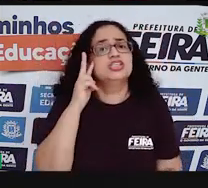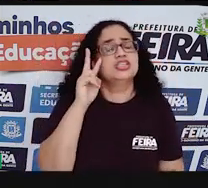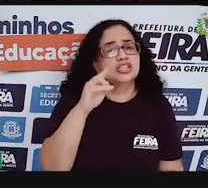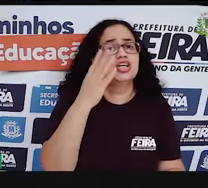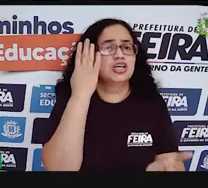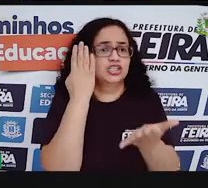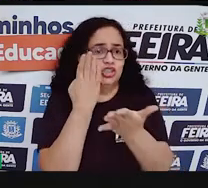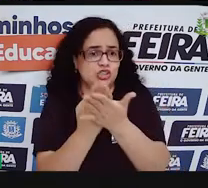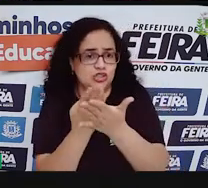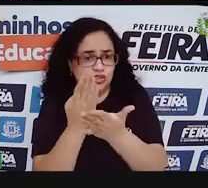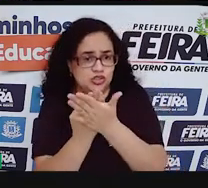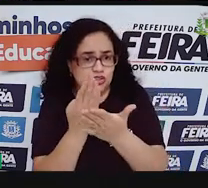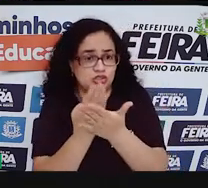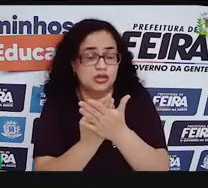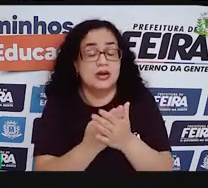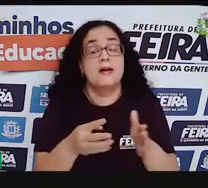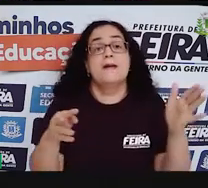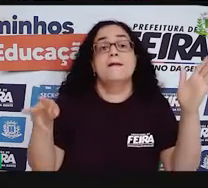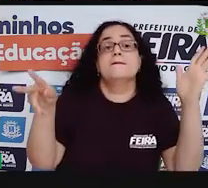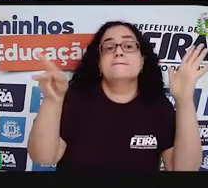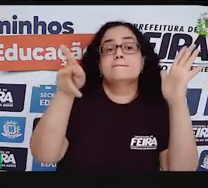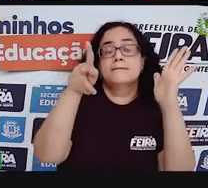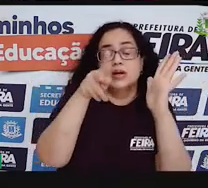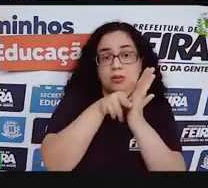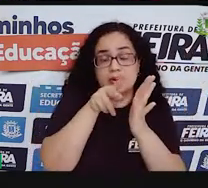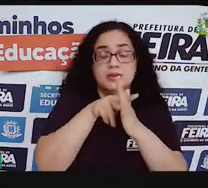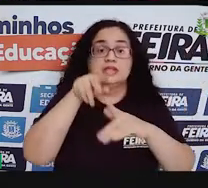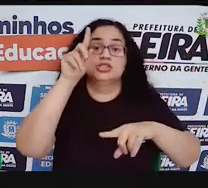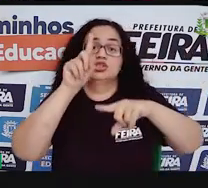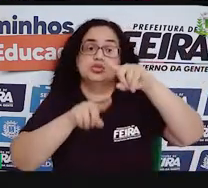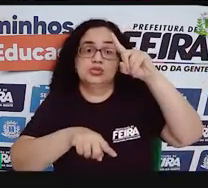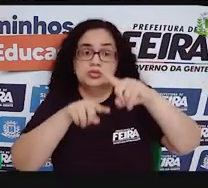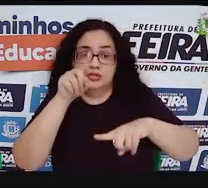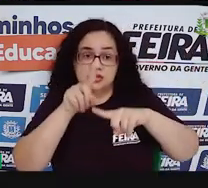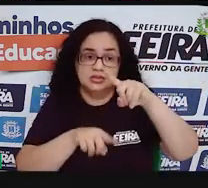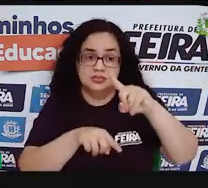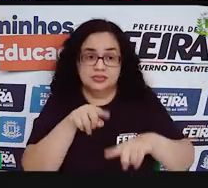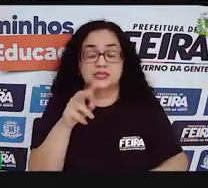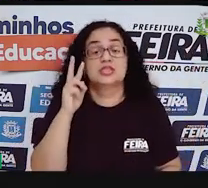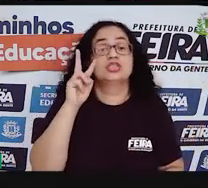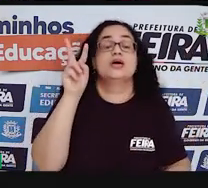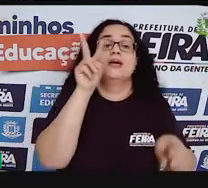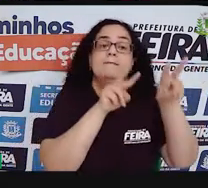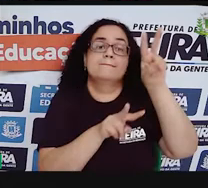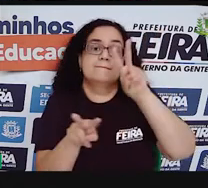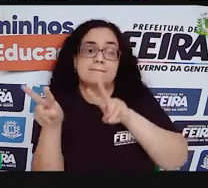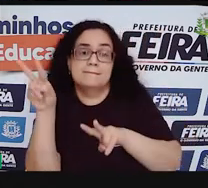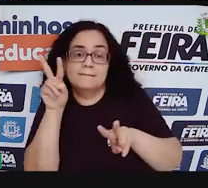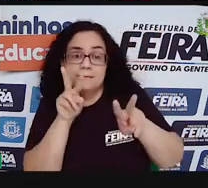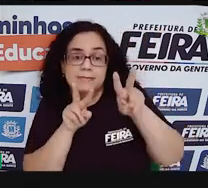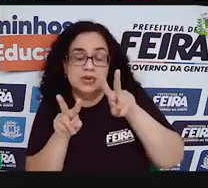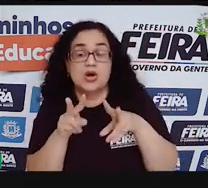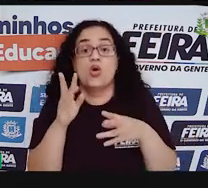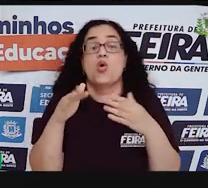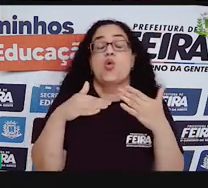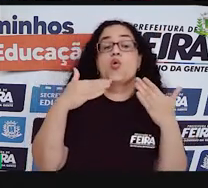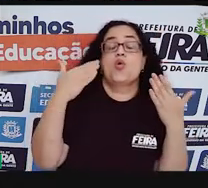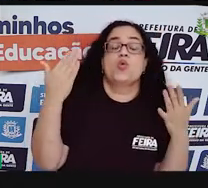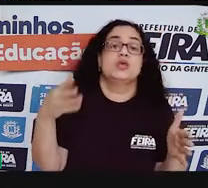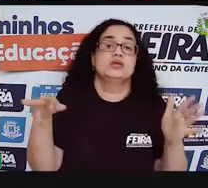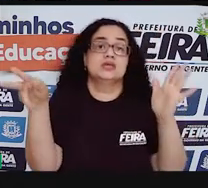vem estudando aí, né, sobre propriedades dos materiais. Nós já observamos